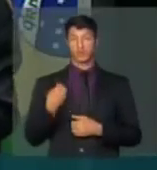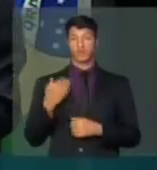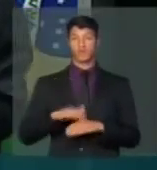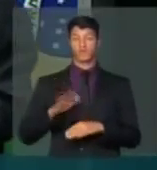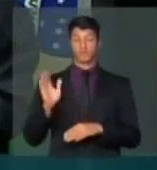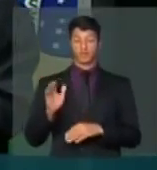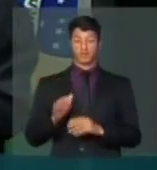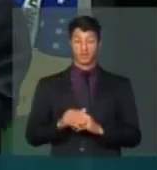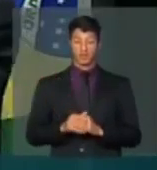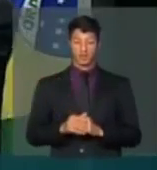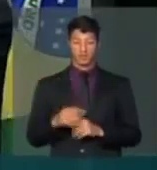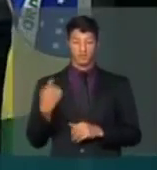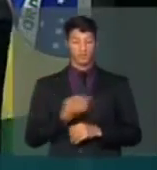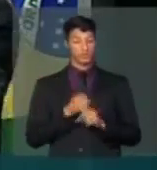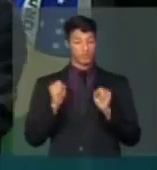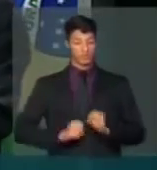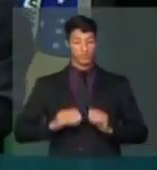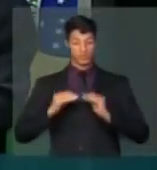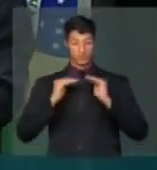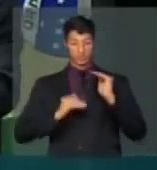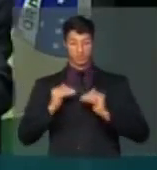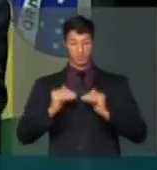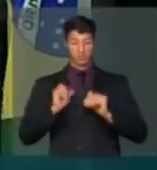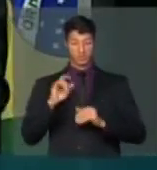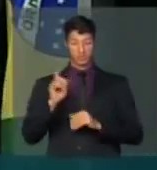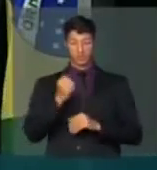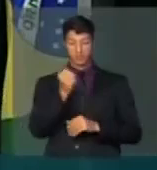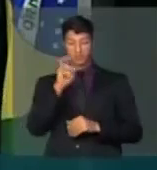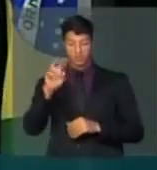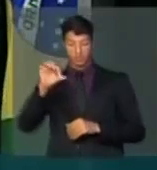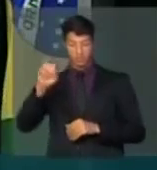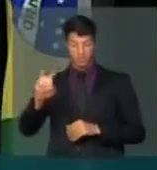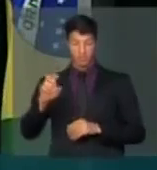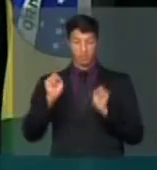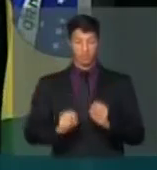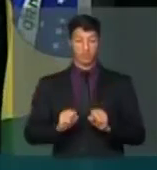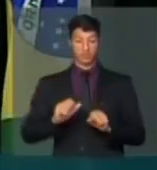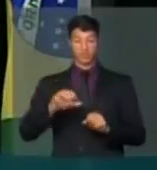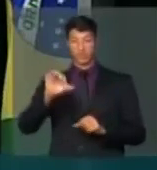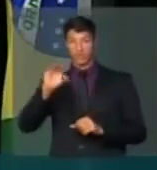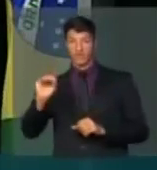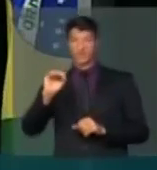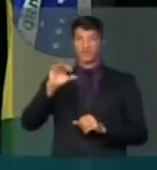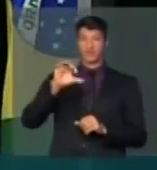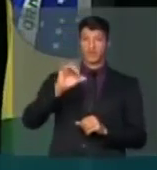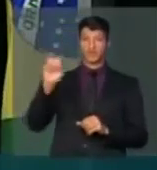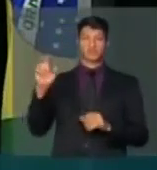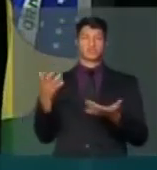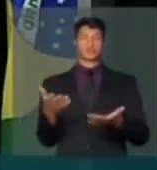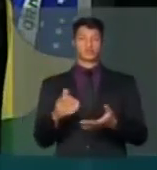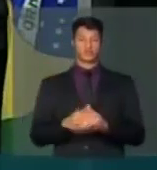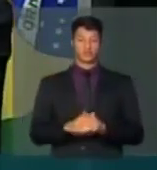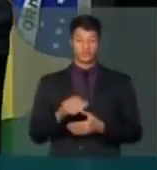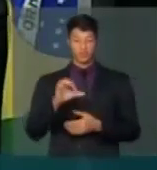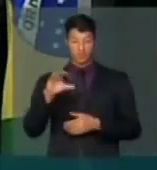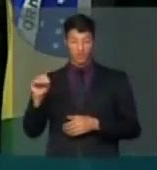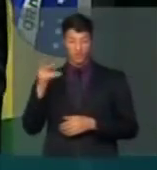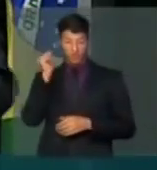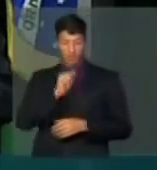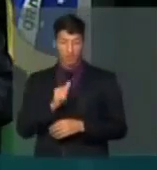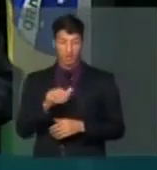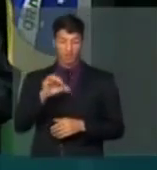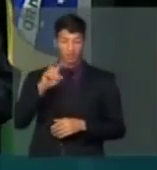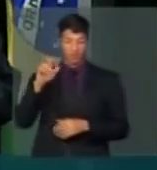mais, nós podemos equilibrar essa conta. Se não é 85, 95, pode ser 90, 95. 90 para as